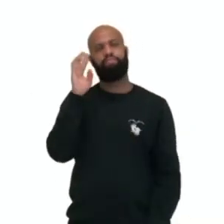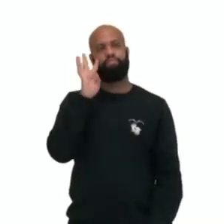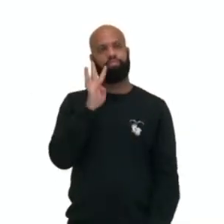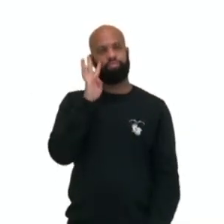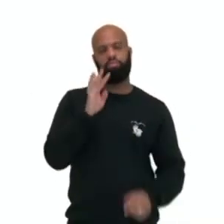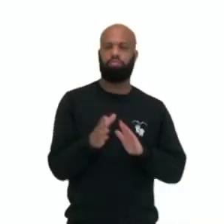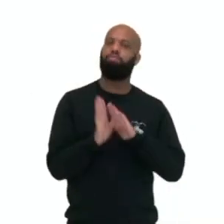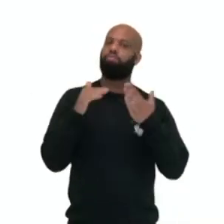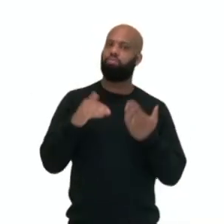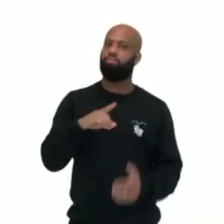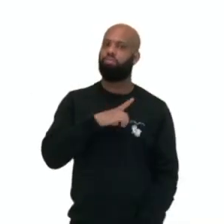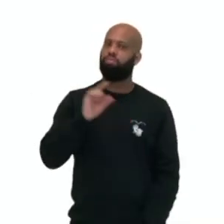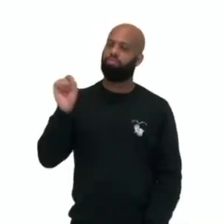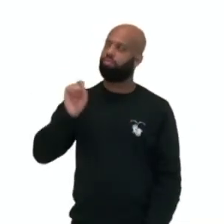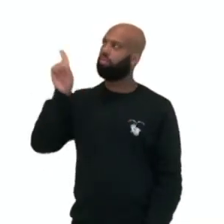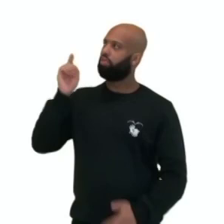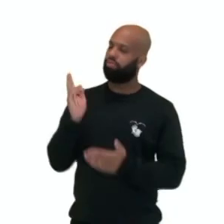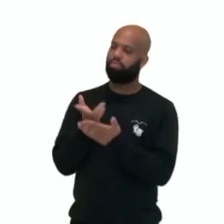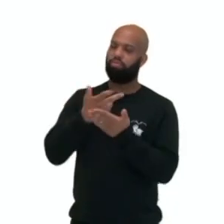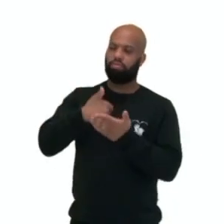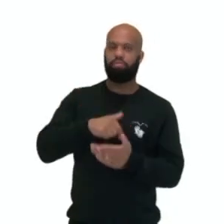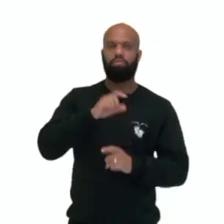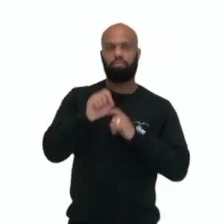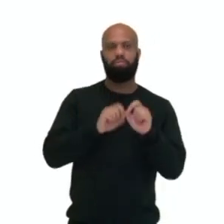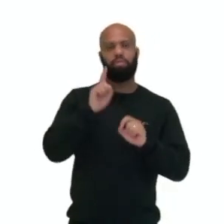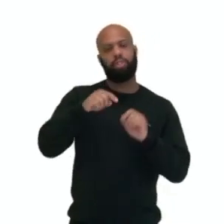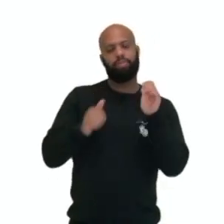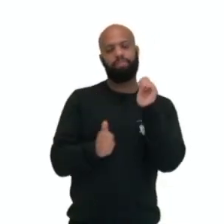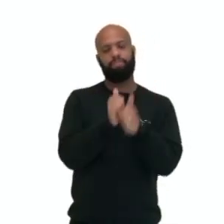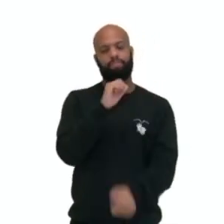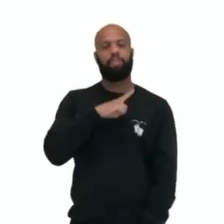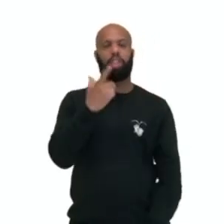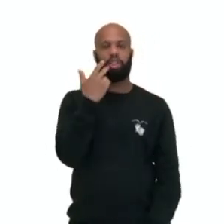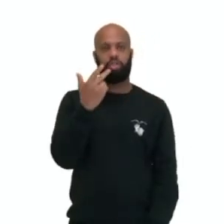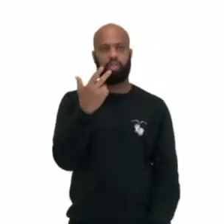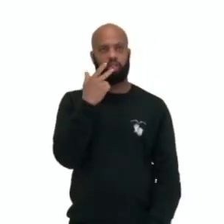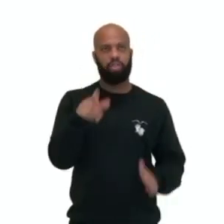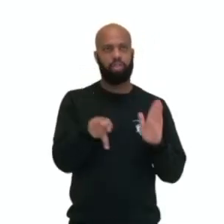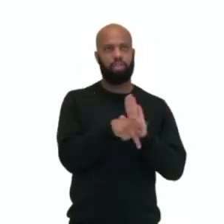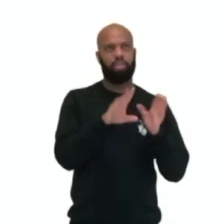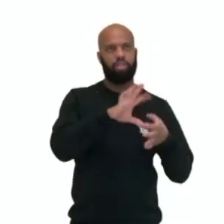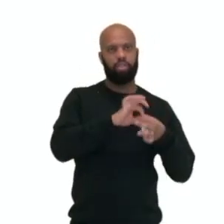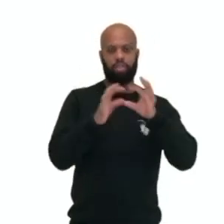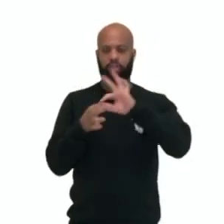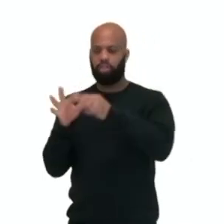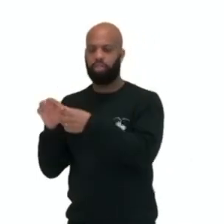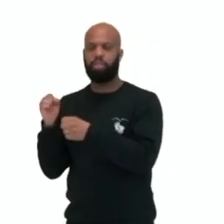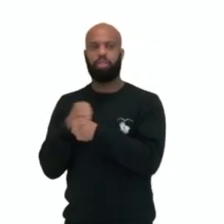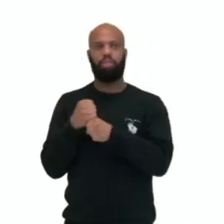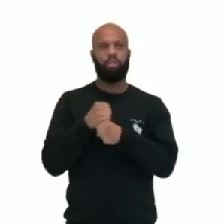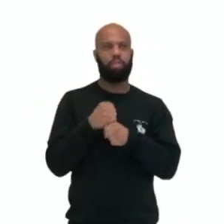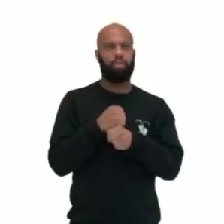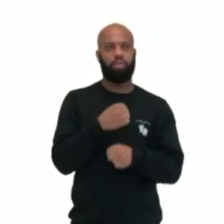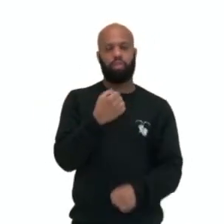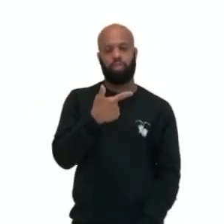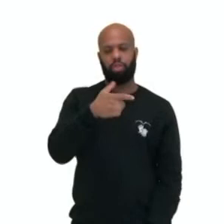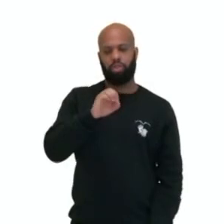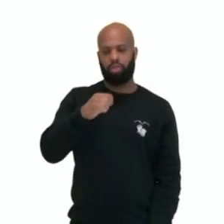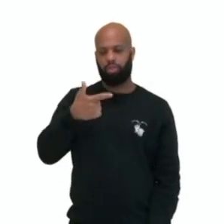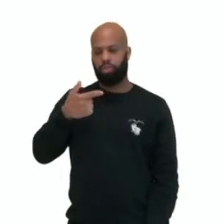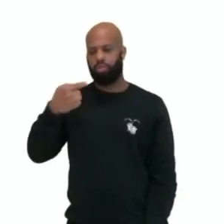O breaking se torna esporte e será a novidade dos Jogos Olímpicos de Paris